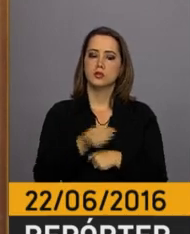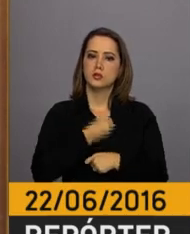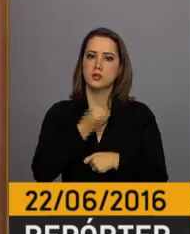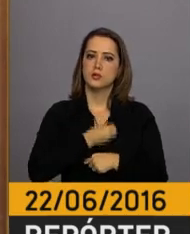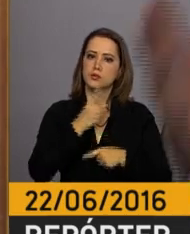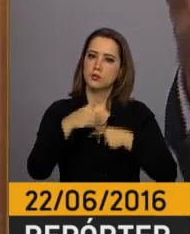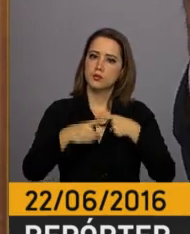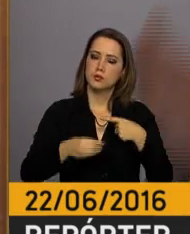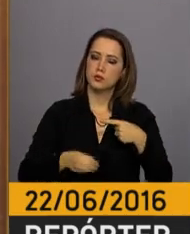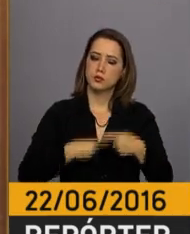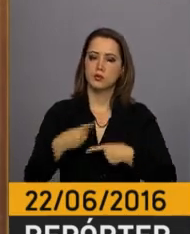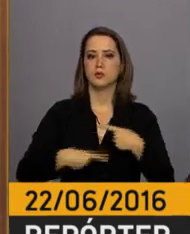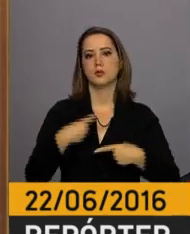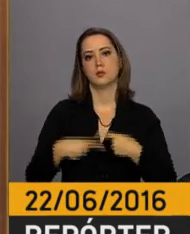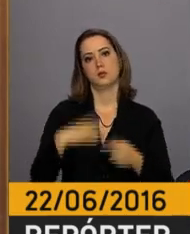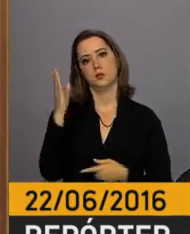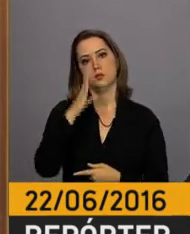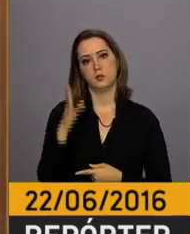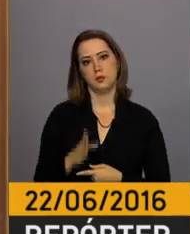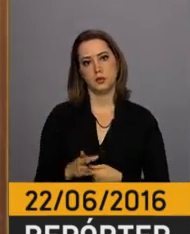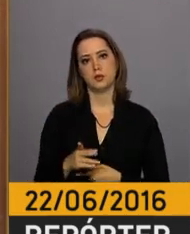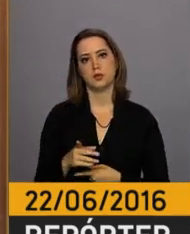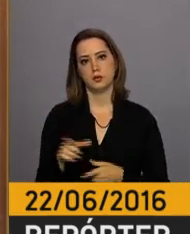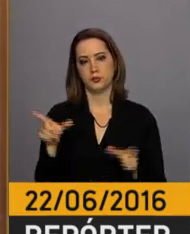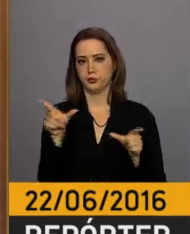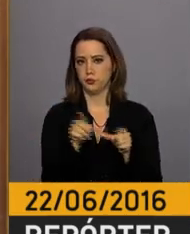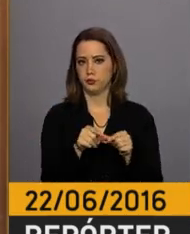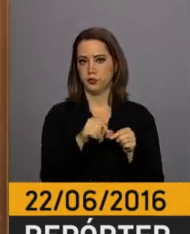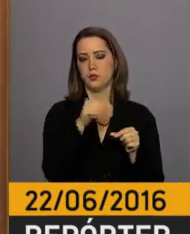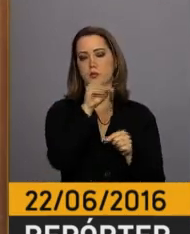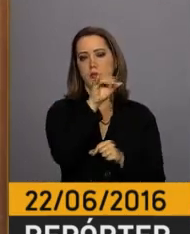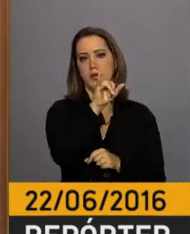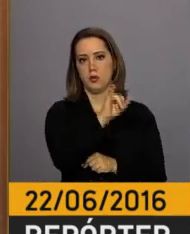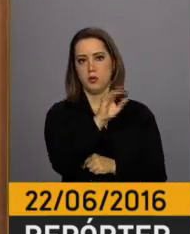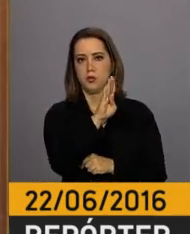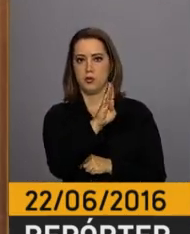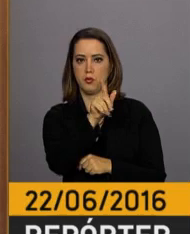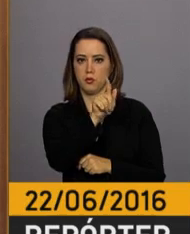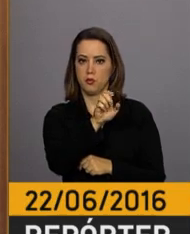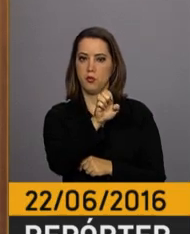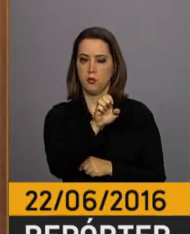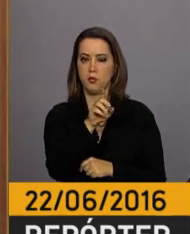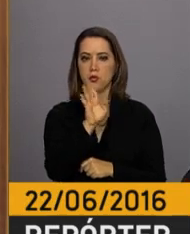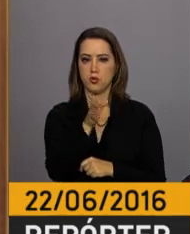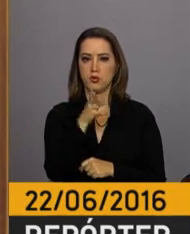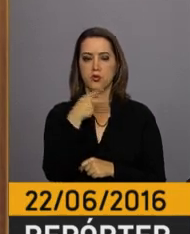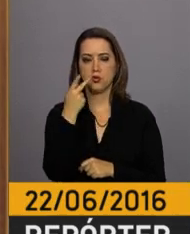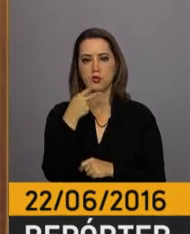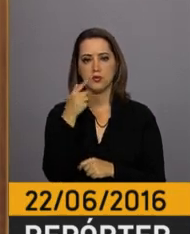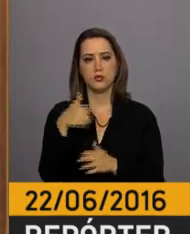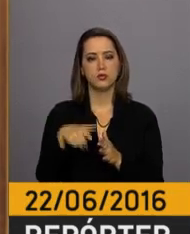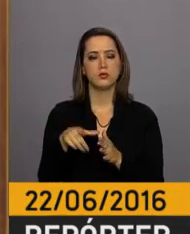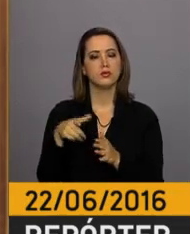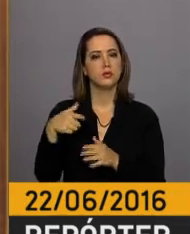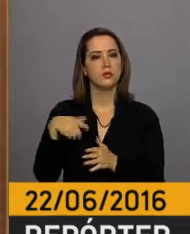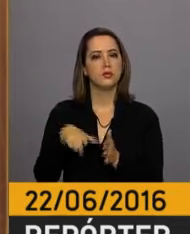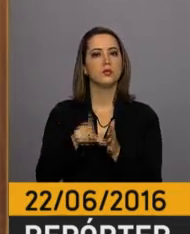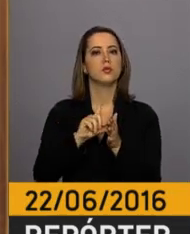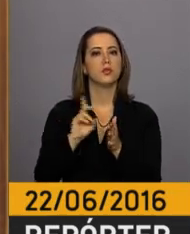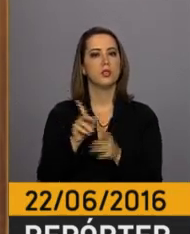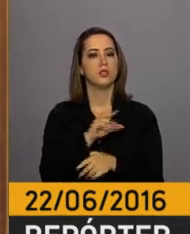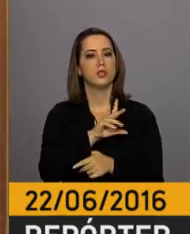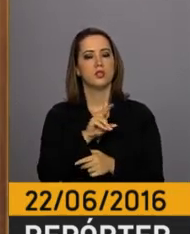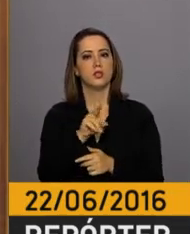ora o IBGE no dizer sábio de um grande administrativo Vista brasileiro Professor Diogo de